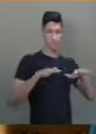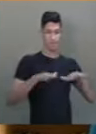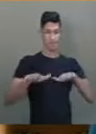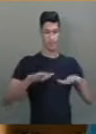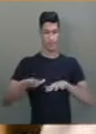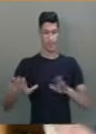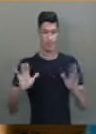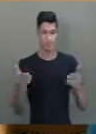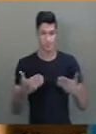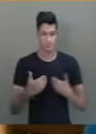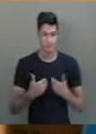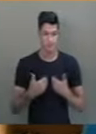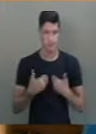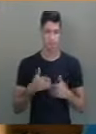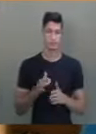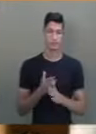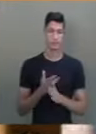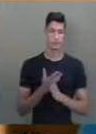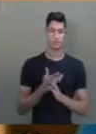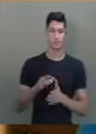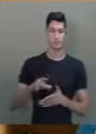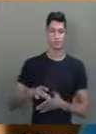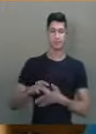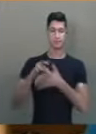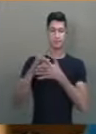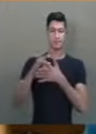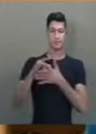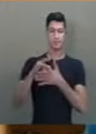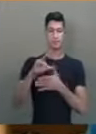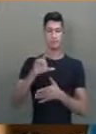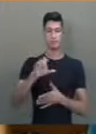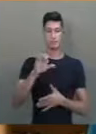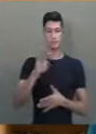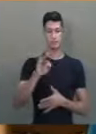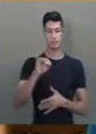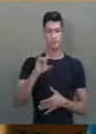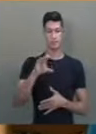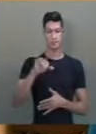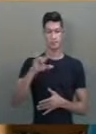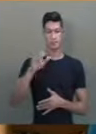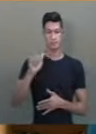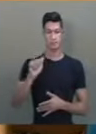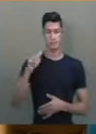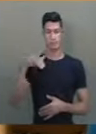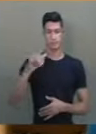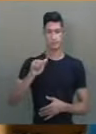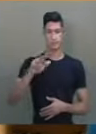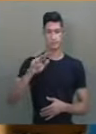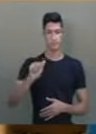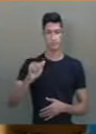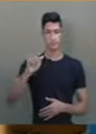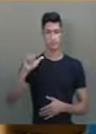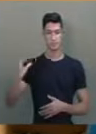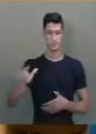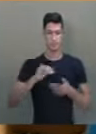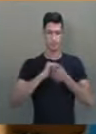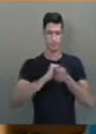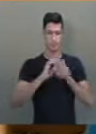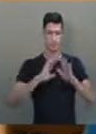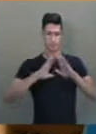do Autismo, a grande líder Letícia Amaral, cumprimento a todos os